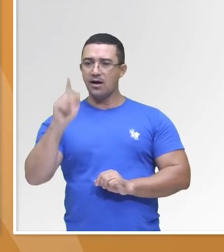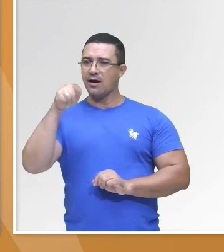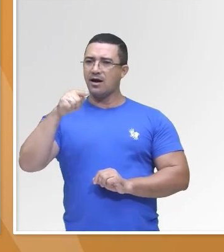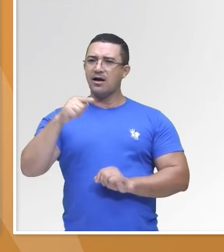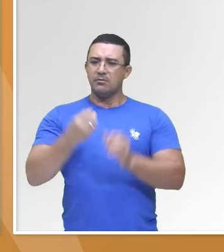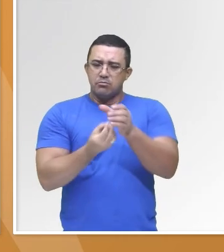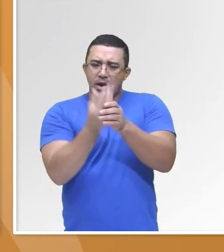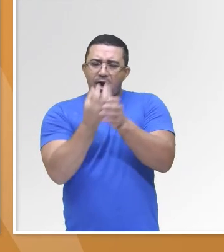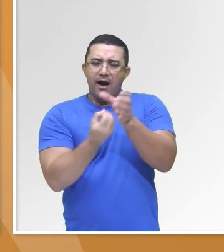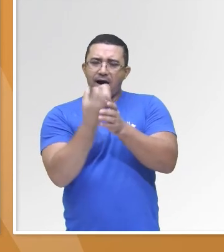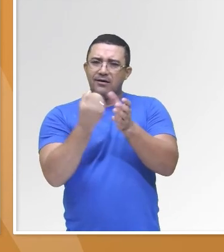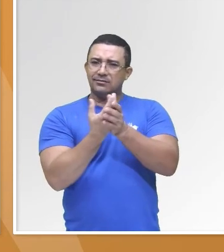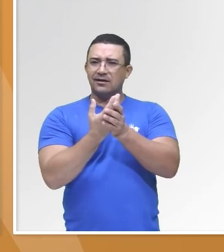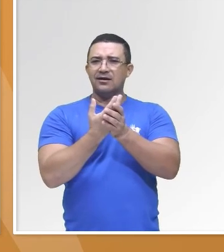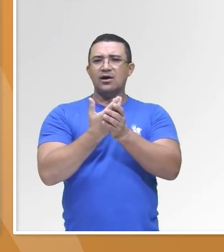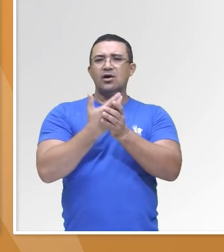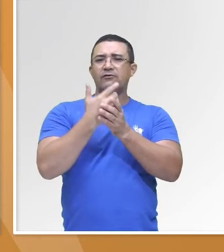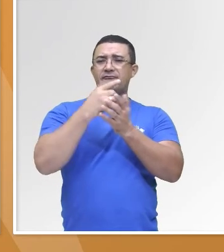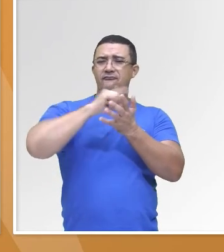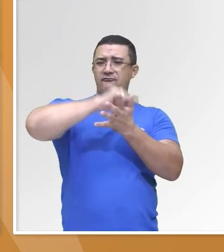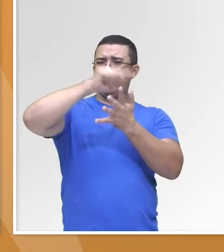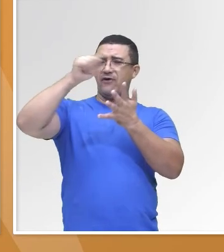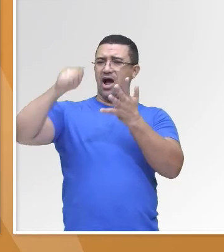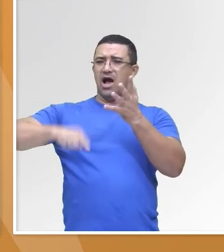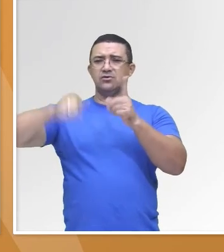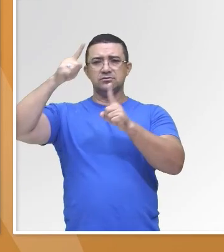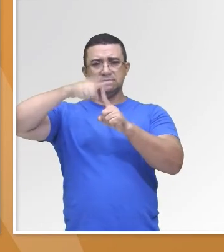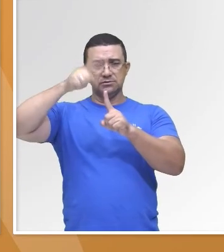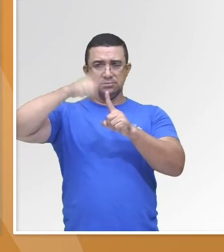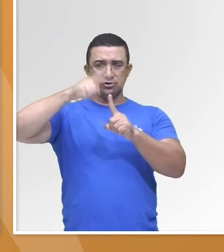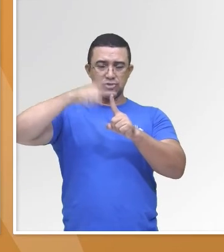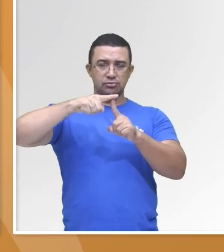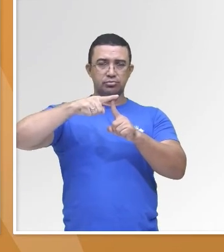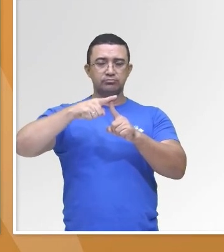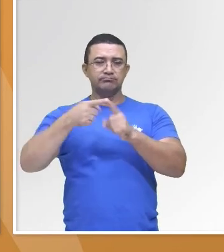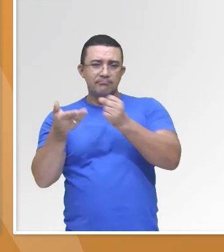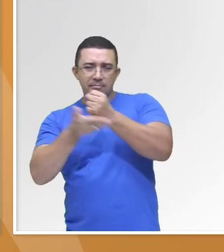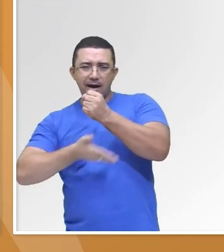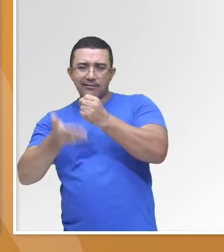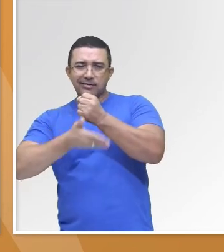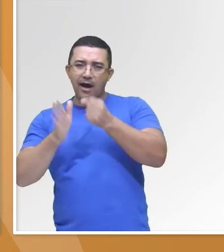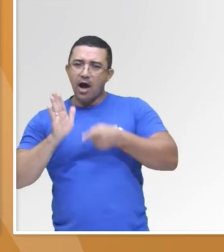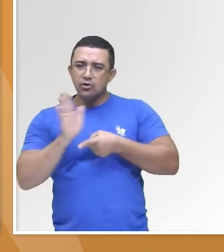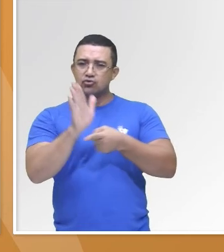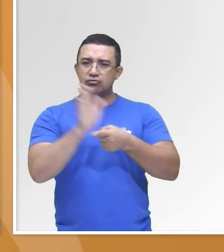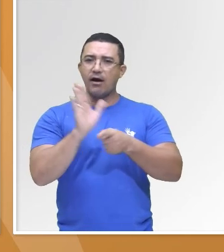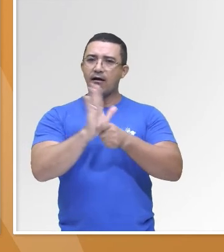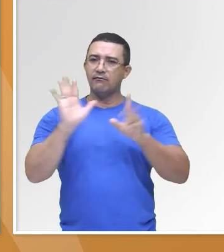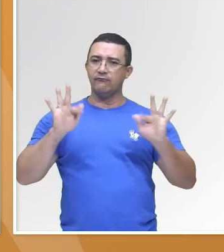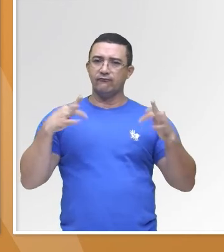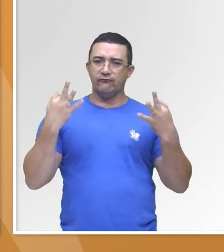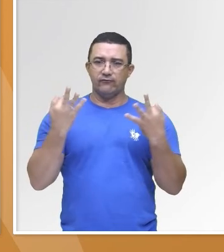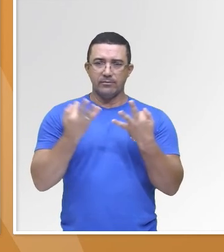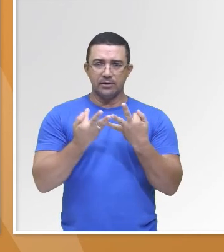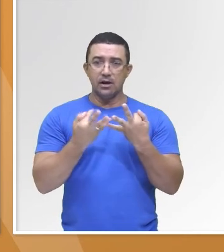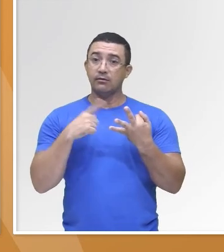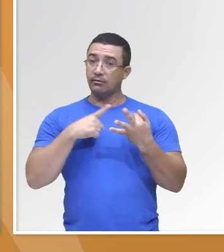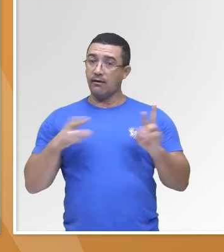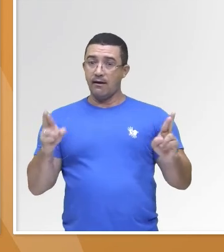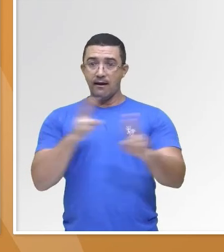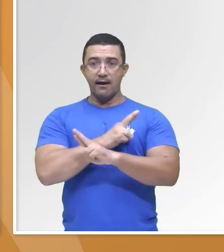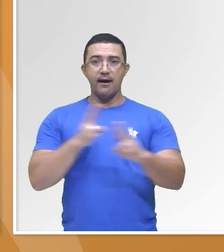tá? Mais de um produto, baseado na agricultura familiar. Hoje já estabelecem relações com